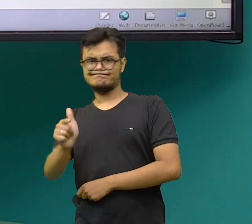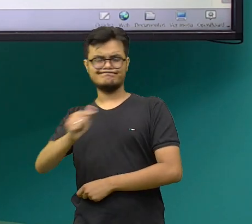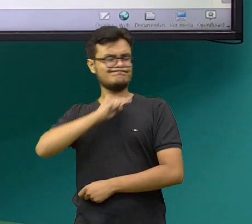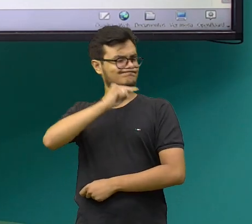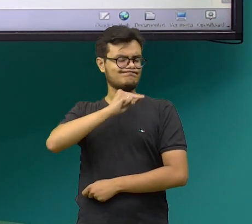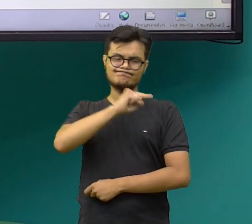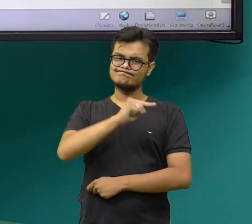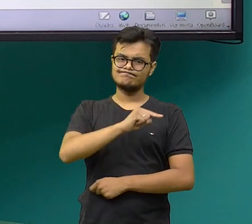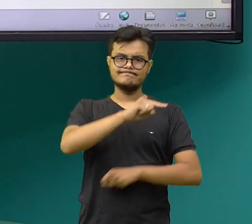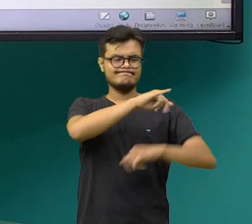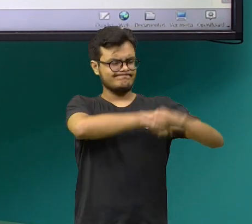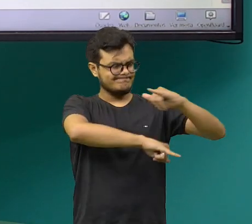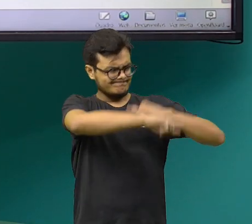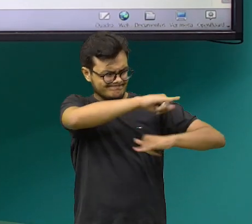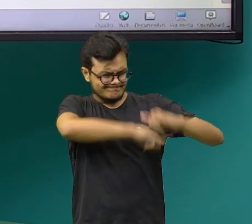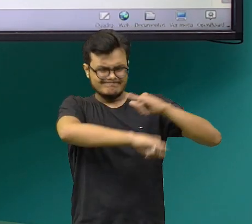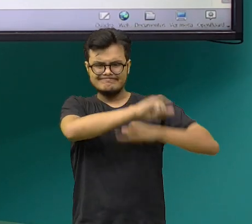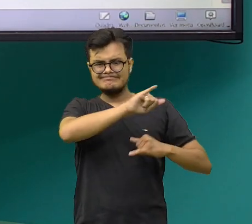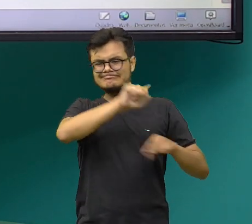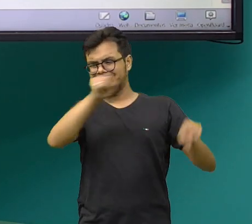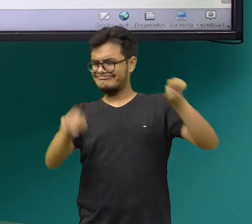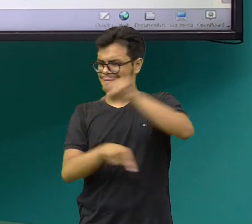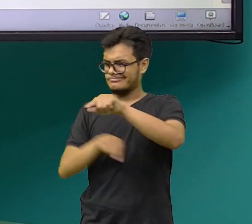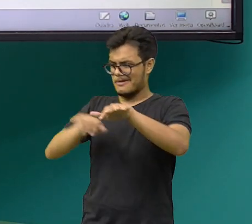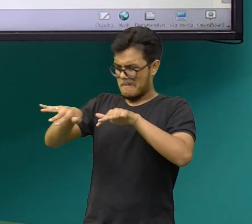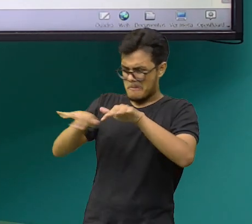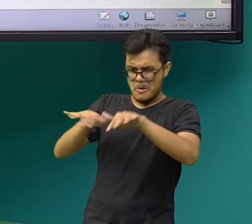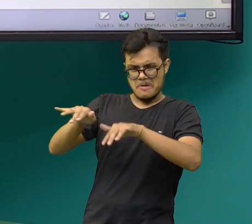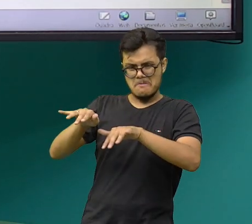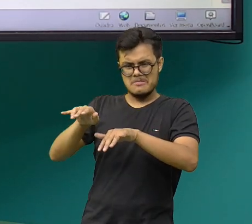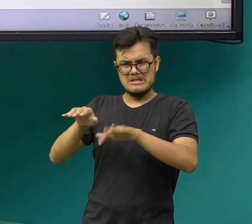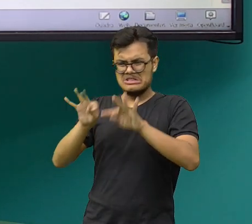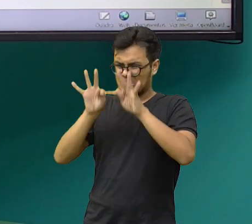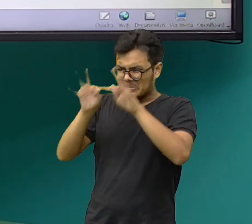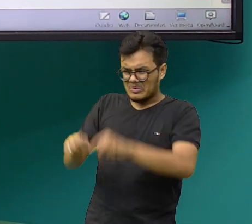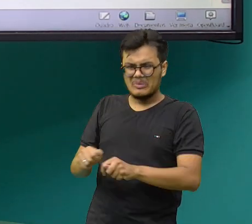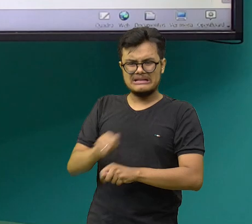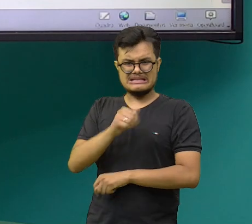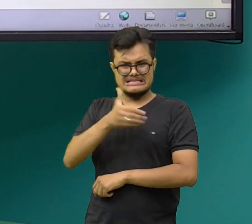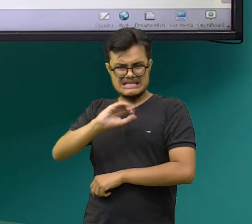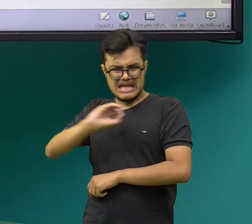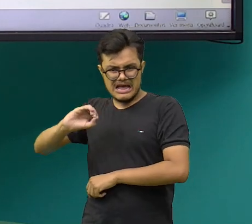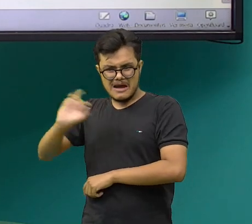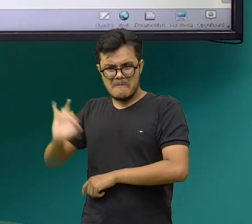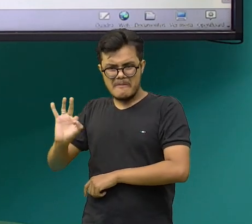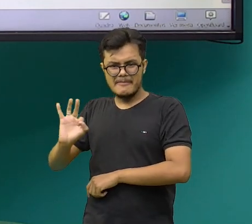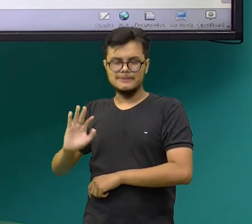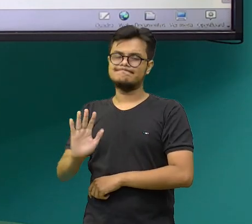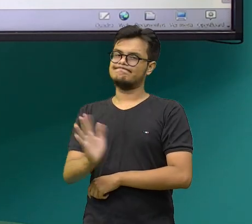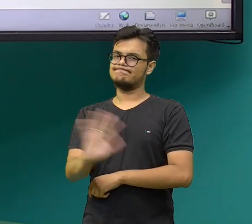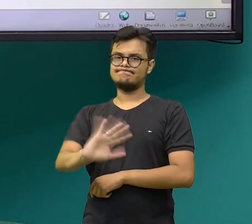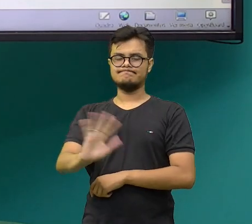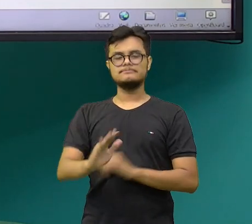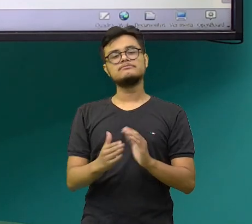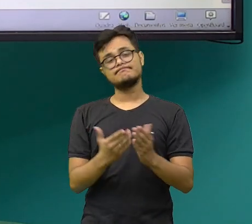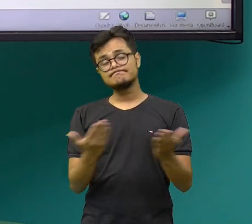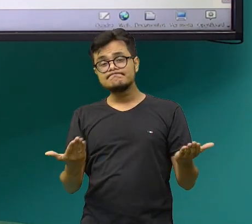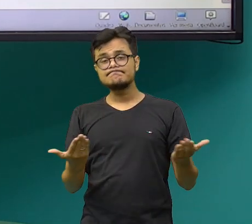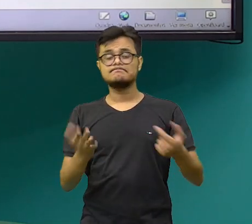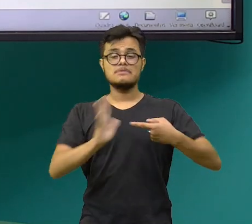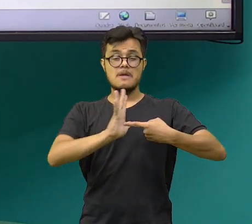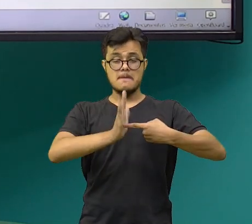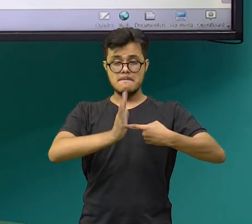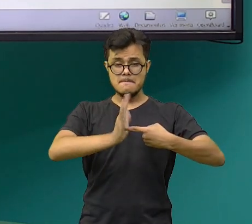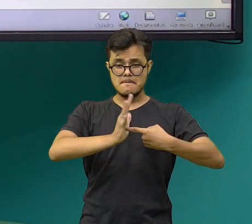essa energia térmica ser convertida integralmente em trabalho. E aí, nosso esquema da máquina